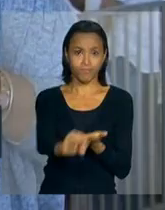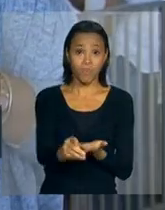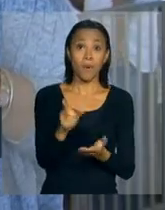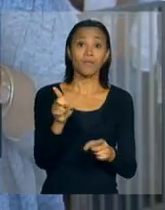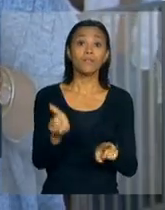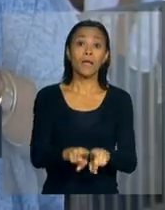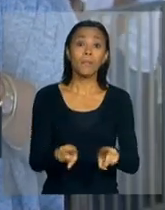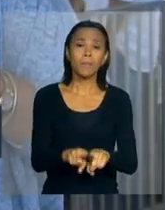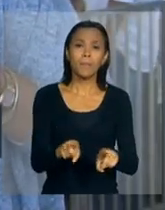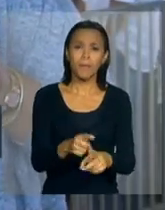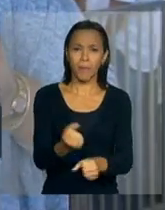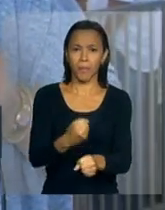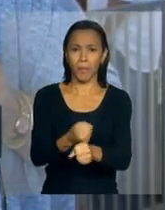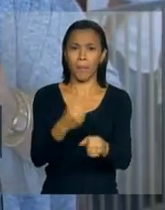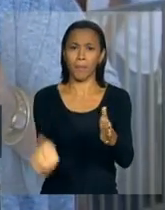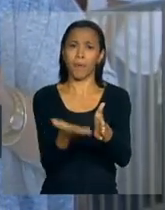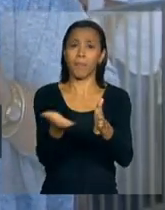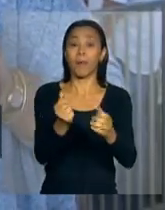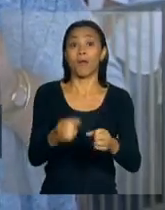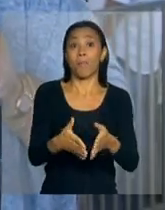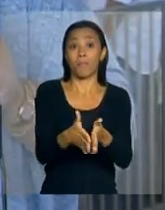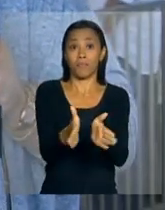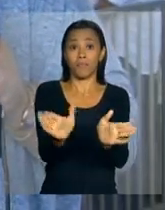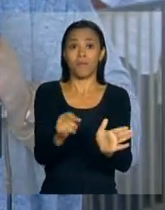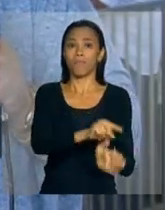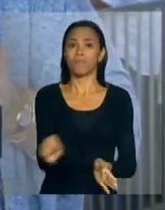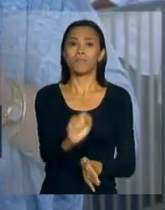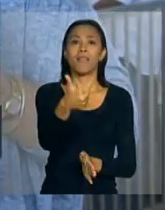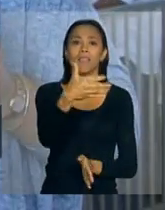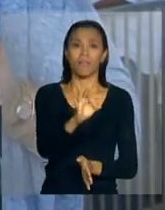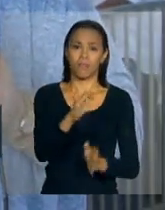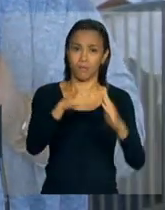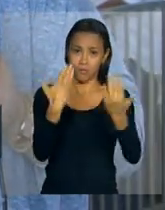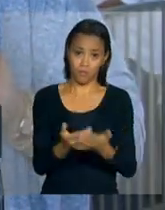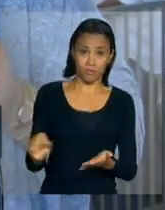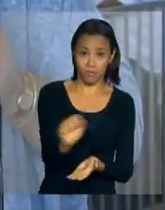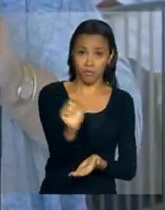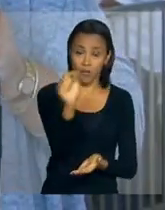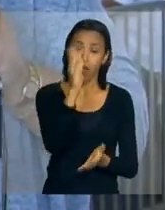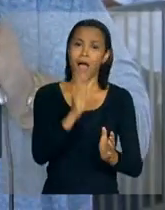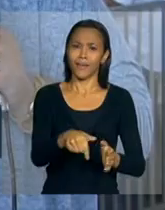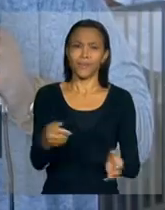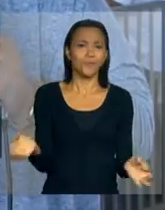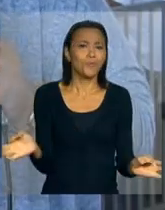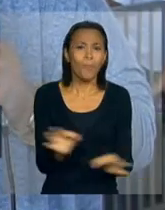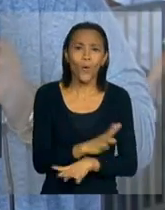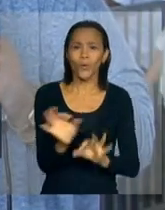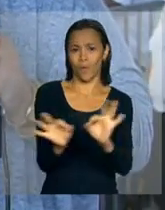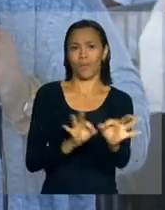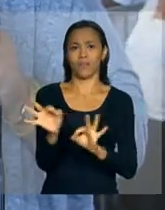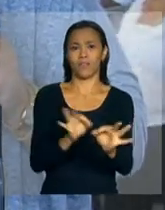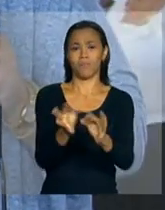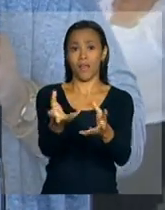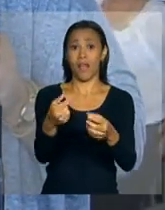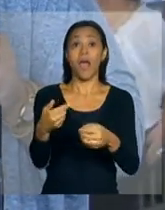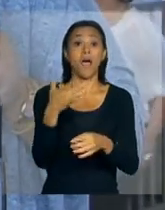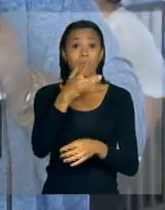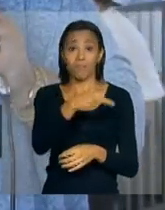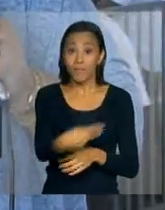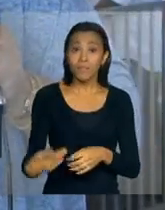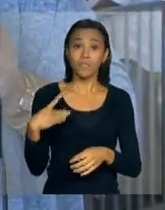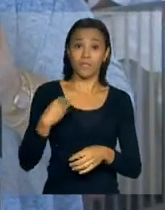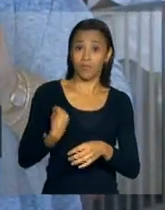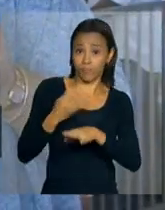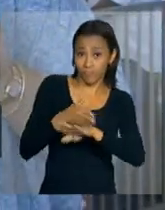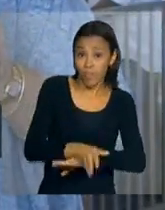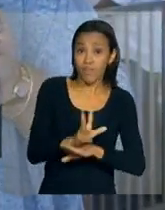ampliação e reforma de 10 escolas aqui no ginásio está tudo pronto para a chegada da pres presenta de uma Roussef que vai entregar algum desses